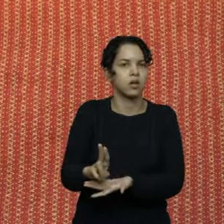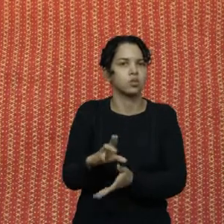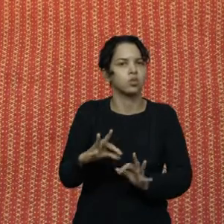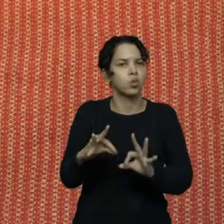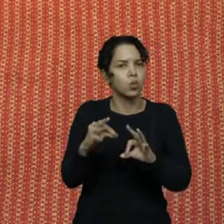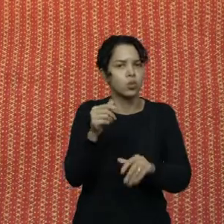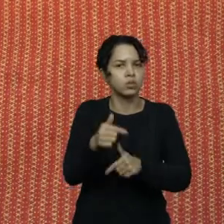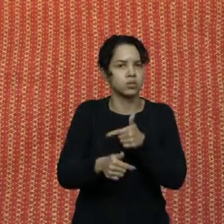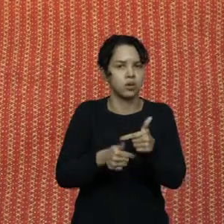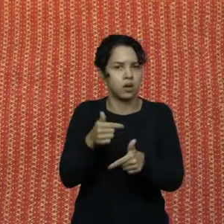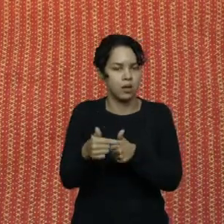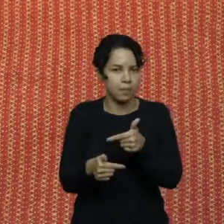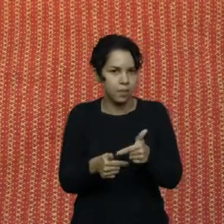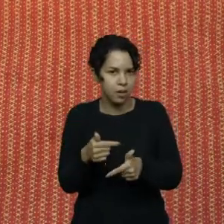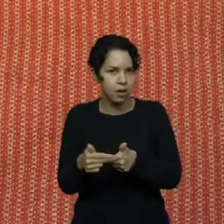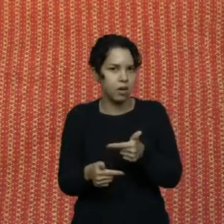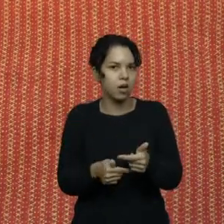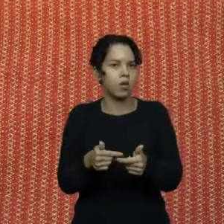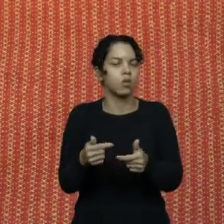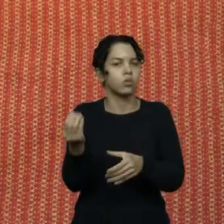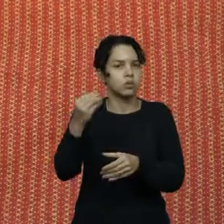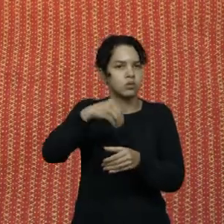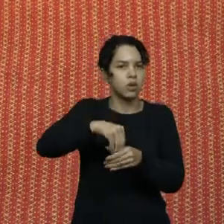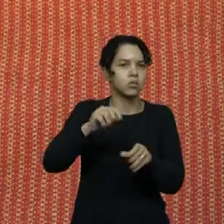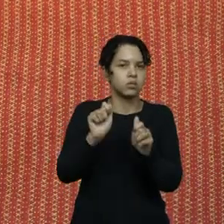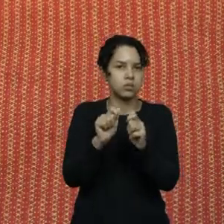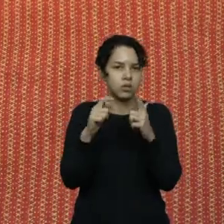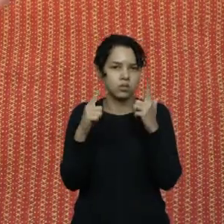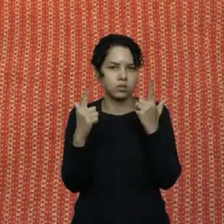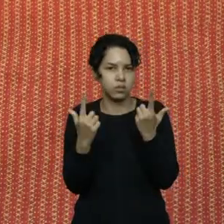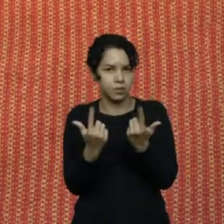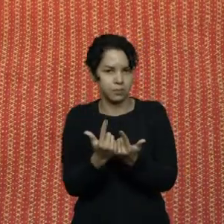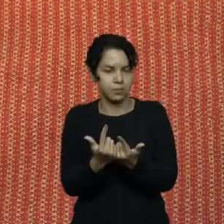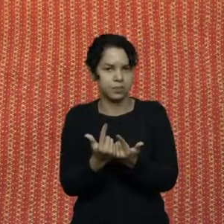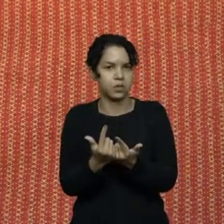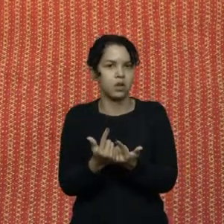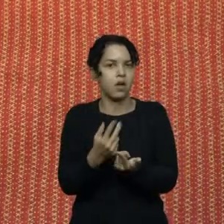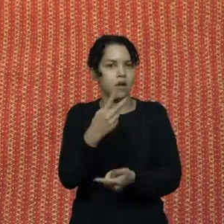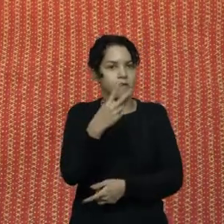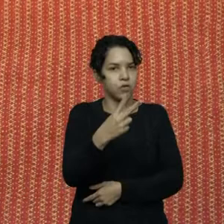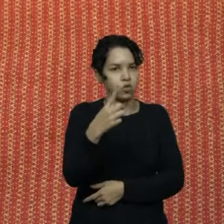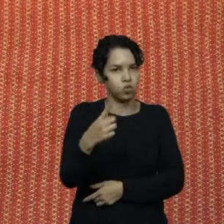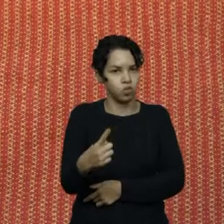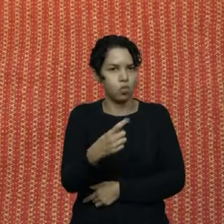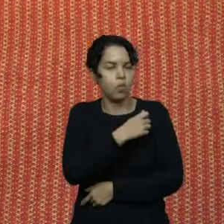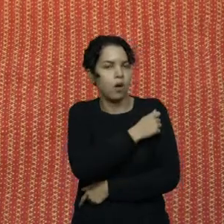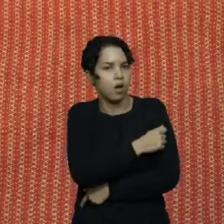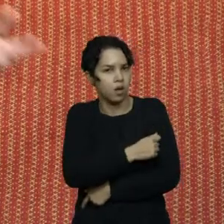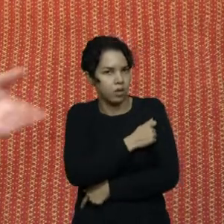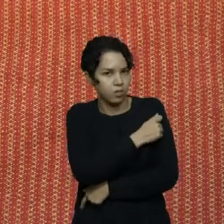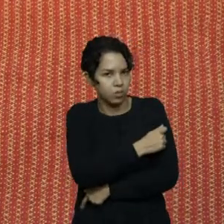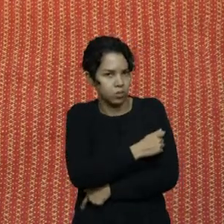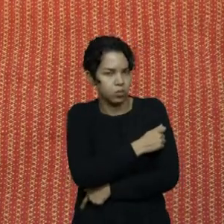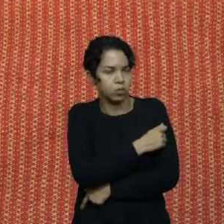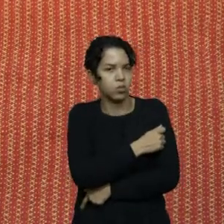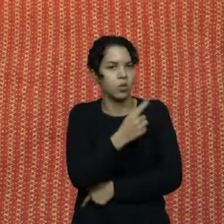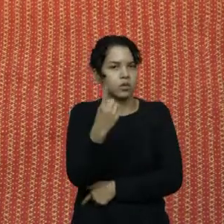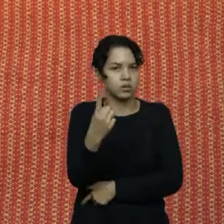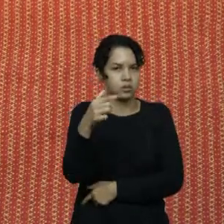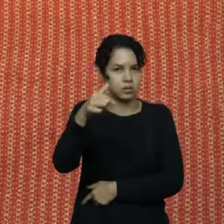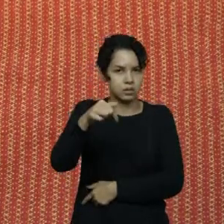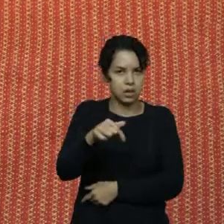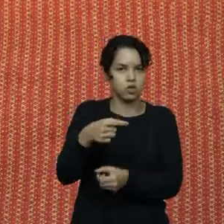trabalho que é feito na Assembleia Legislativa São 21 alunos 17